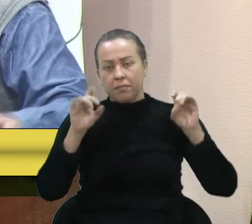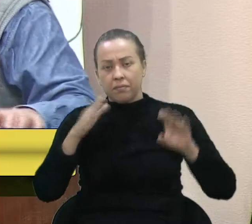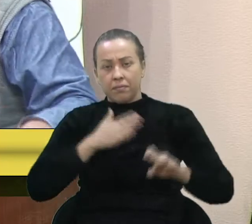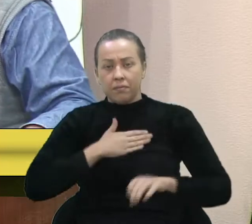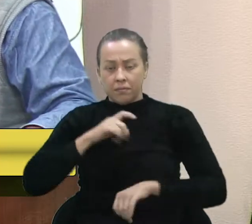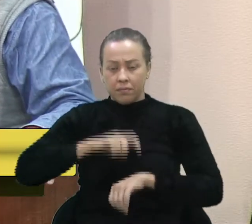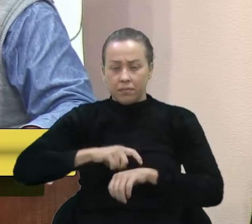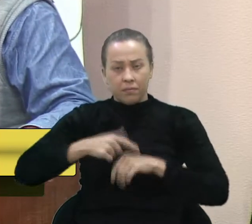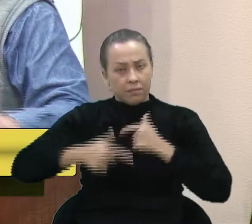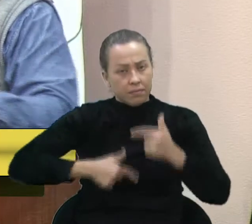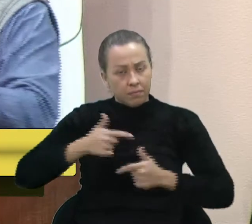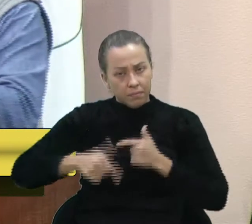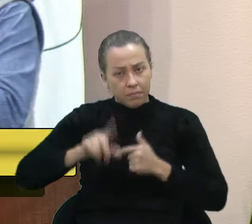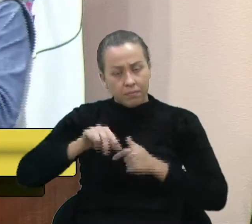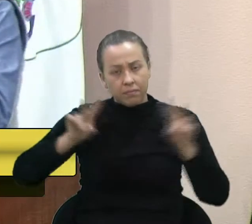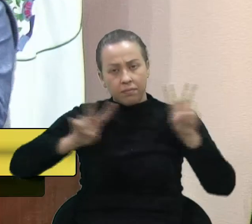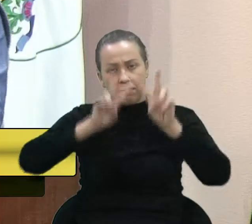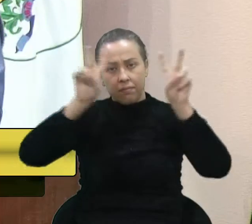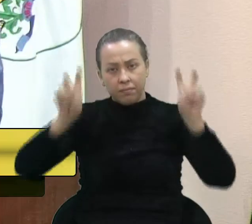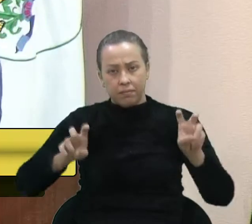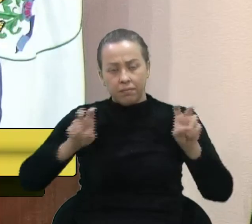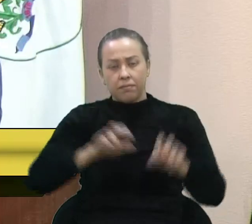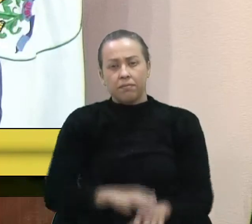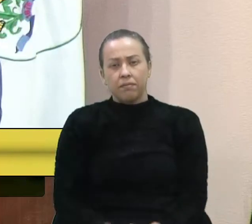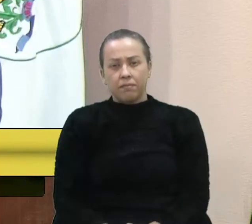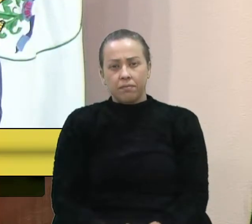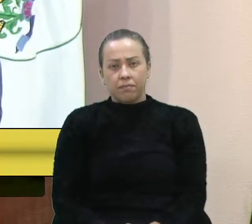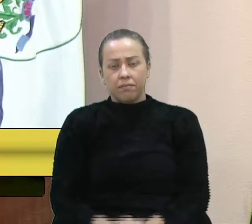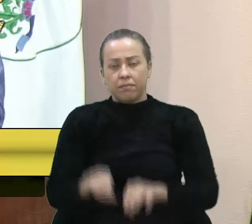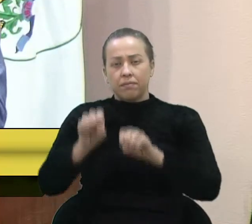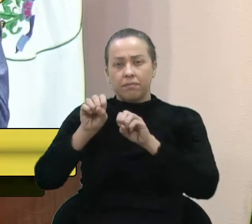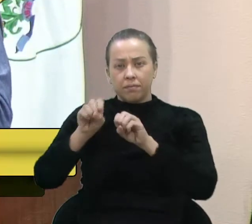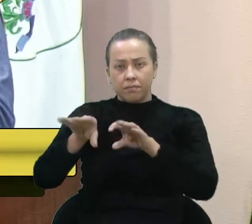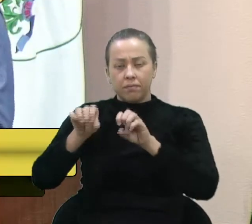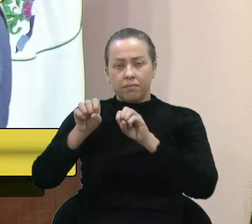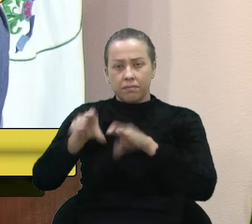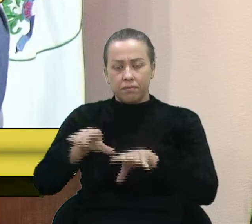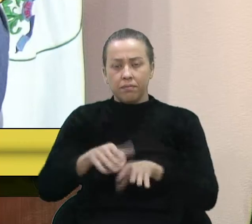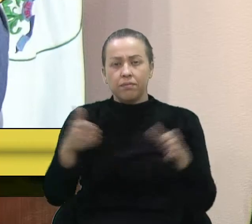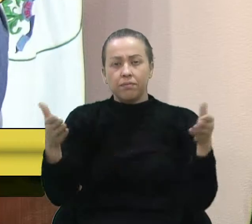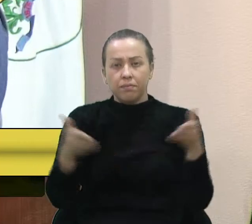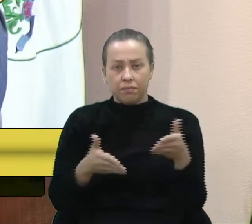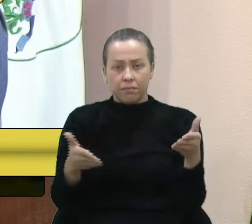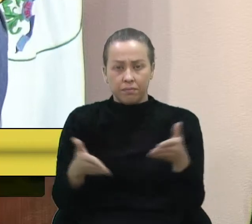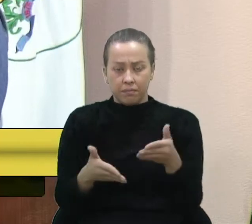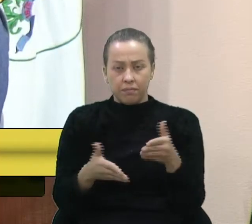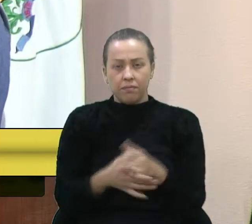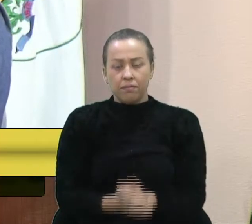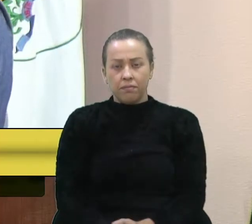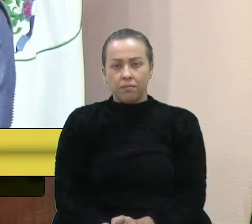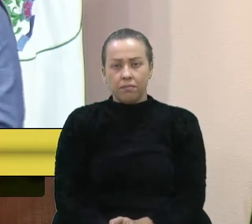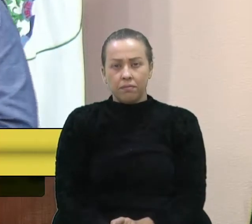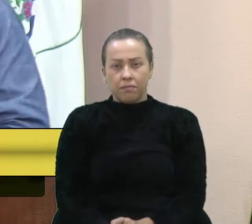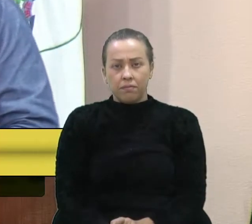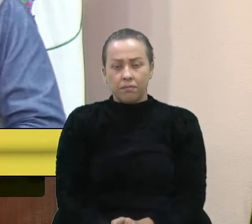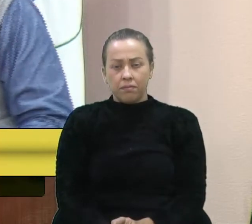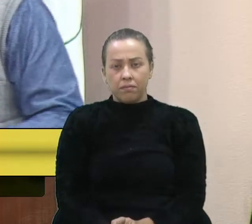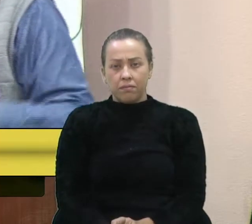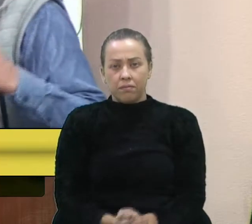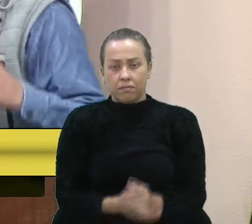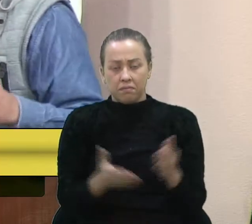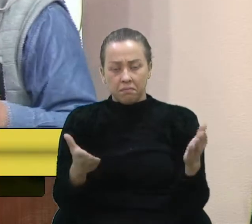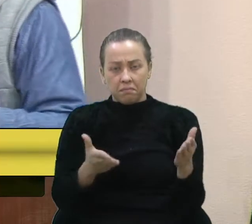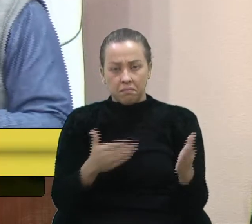mandato, que é o tema da educação. E hoje eu ocupo,